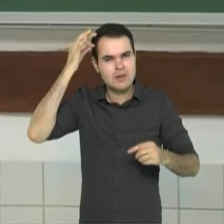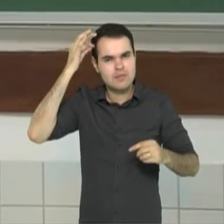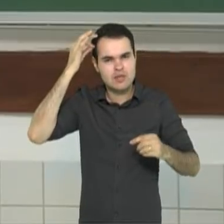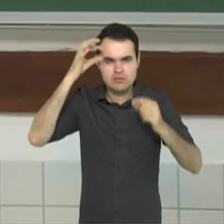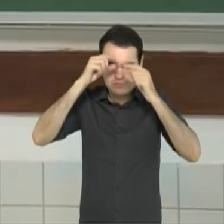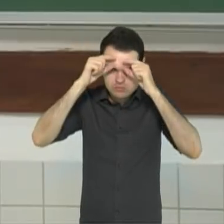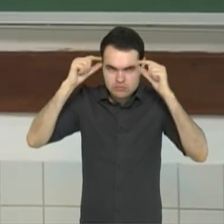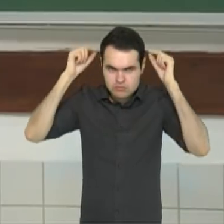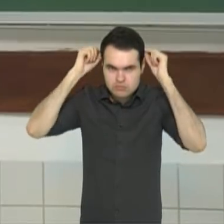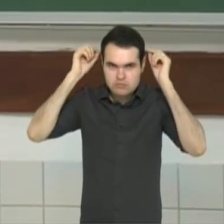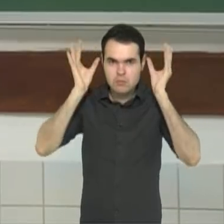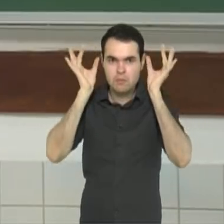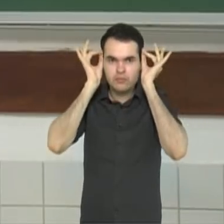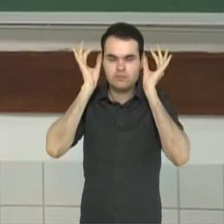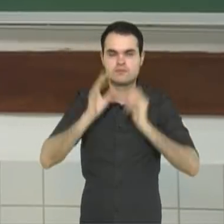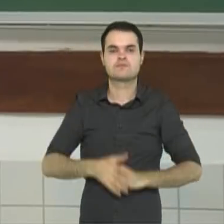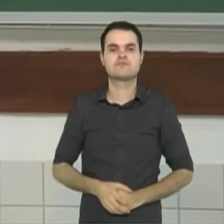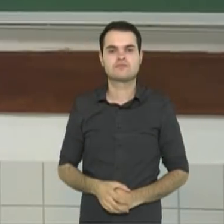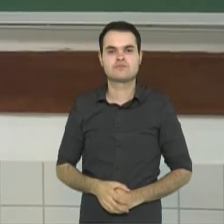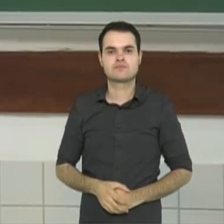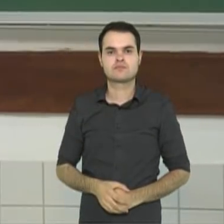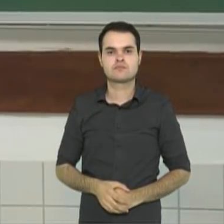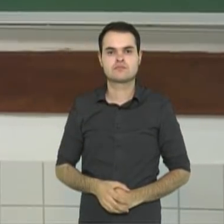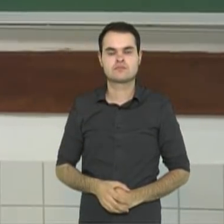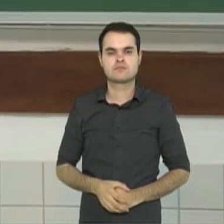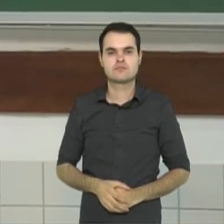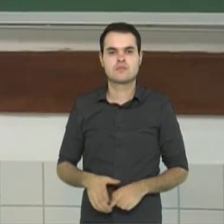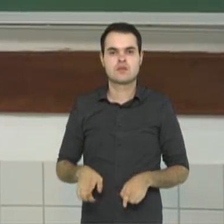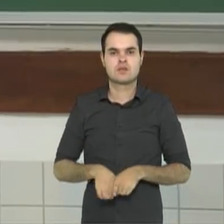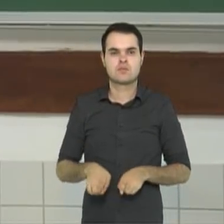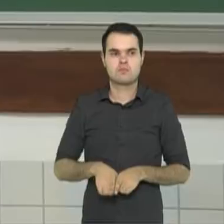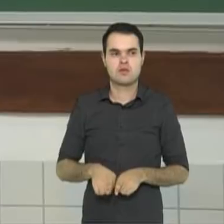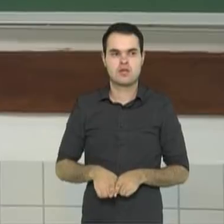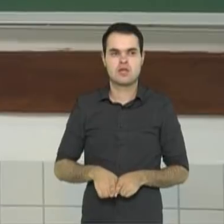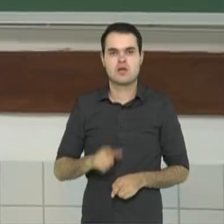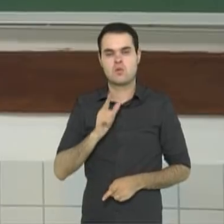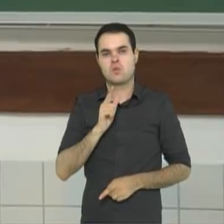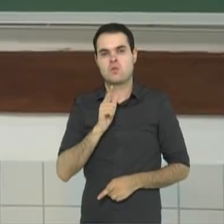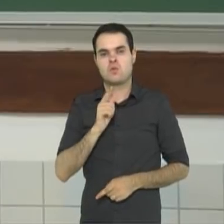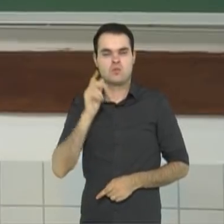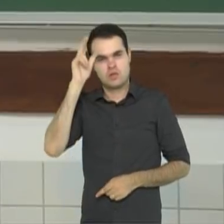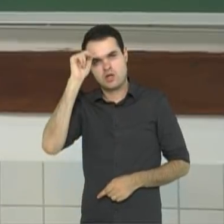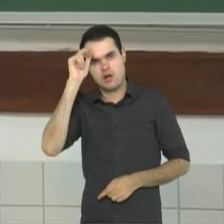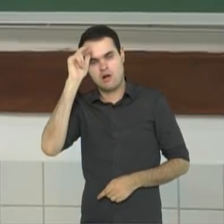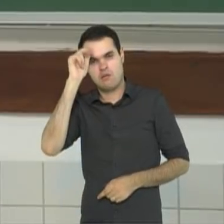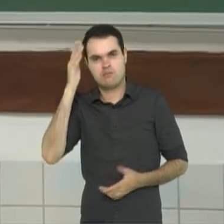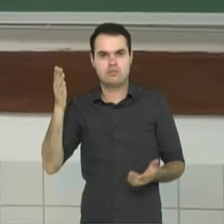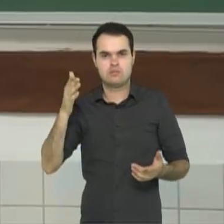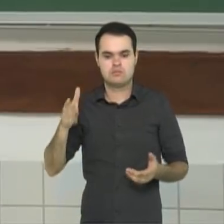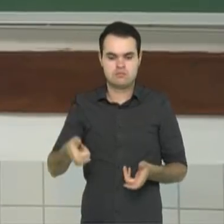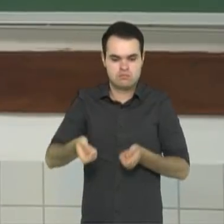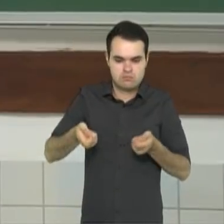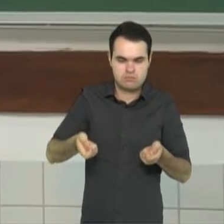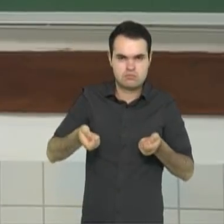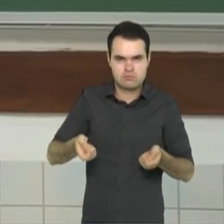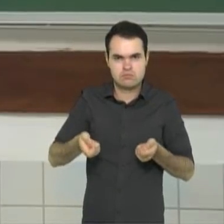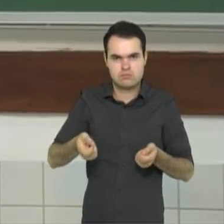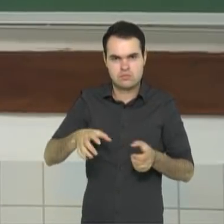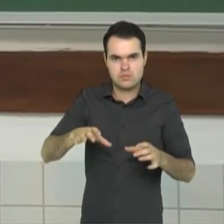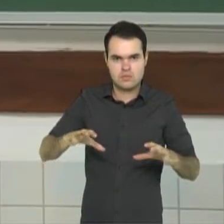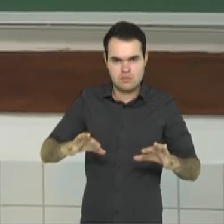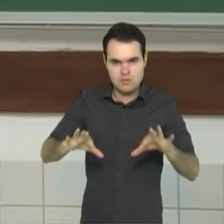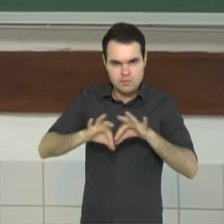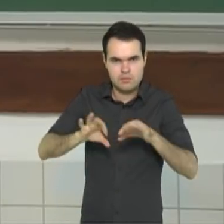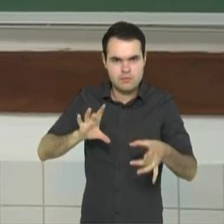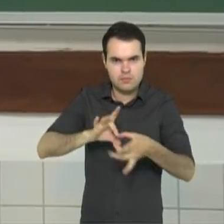manual, era usado como para atrelar o cavalo, né, ou a atrelar o boi, né, era